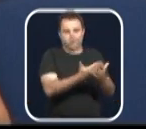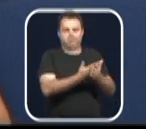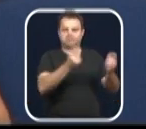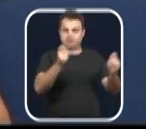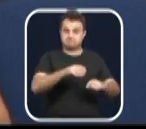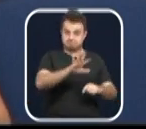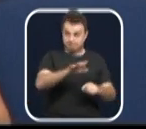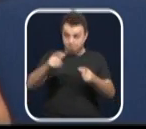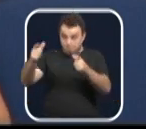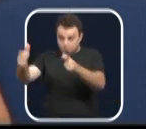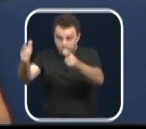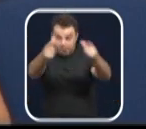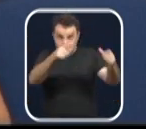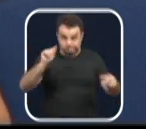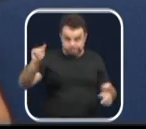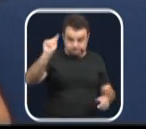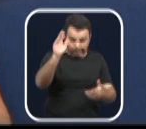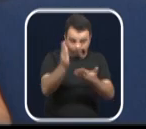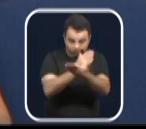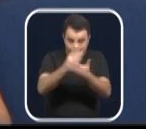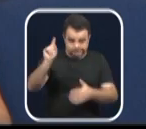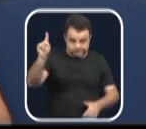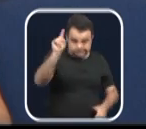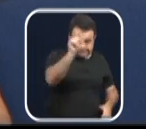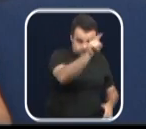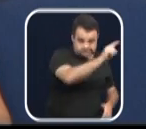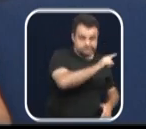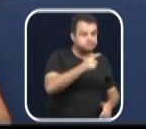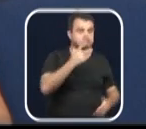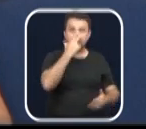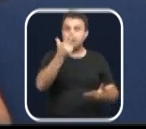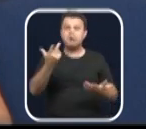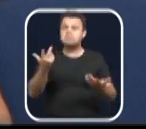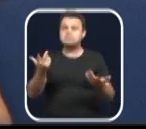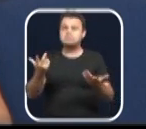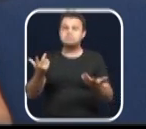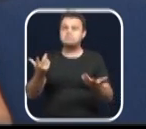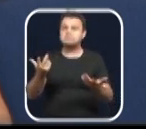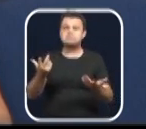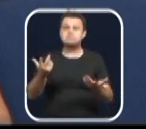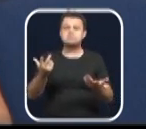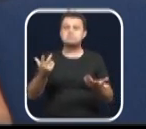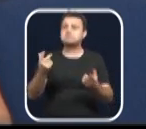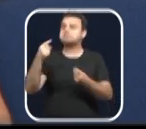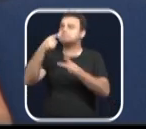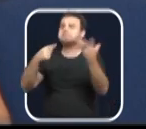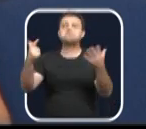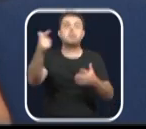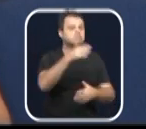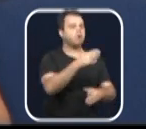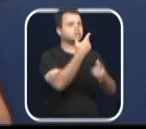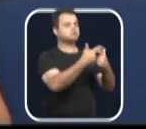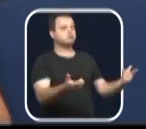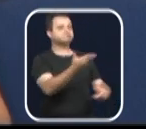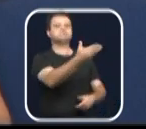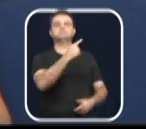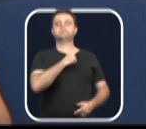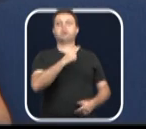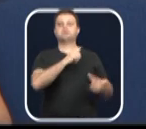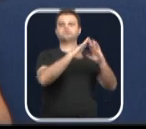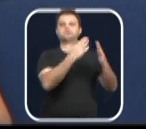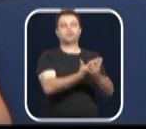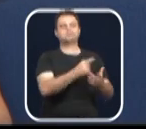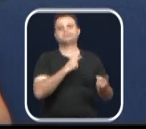determinados territórios onde não se tem nada, se tem uma escola. E ela pode ser, ela tem